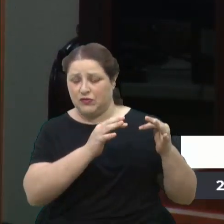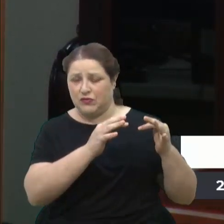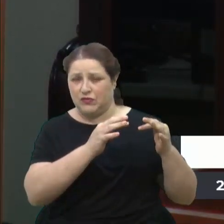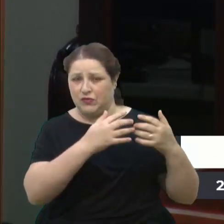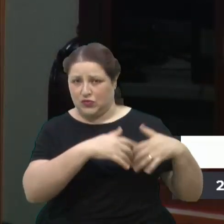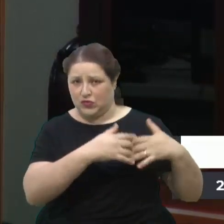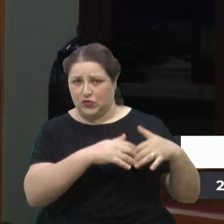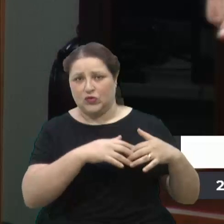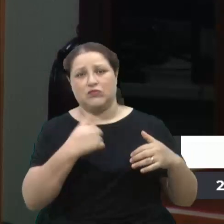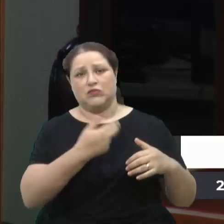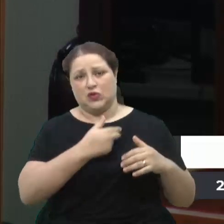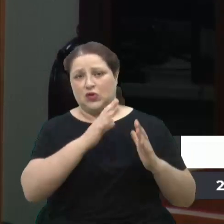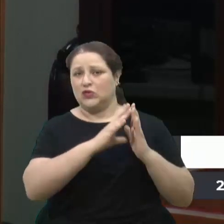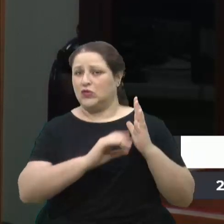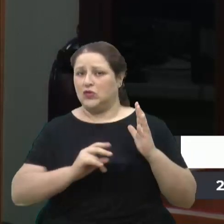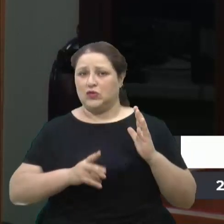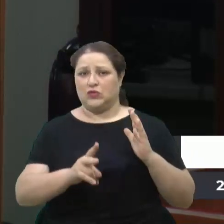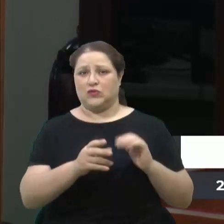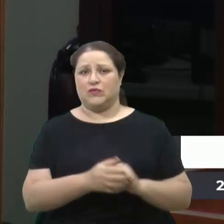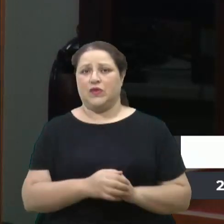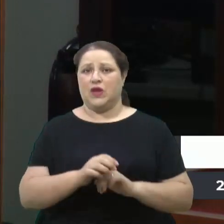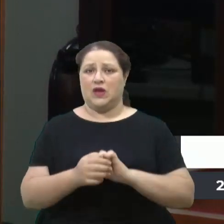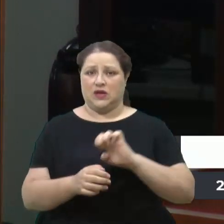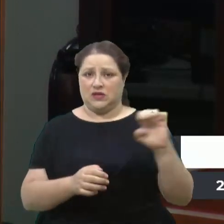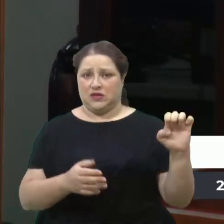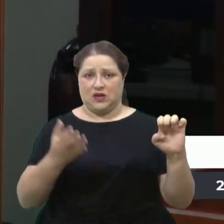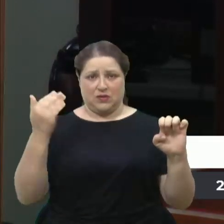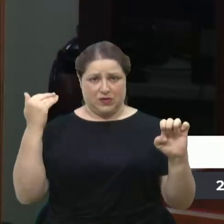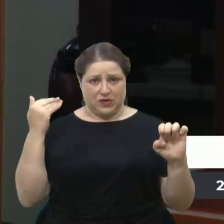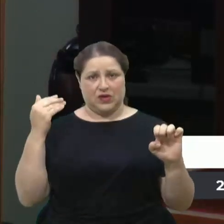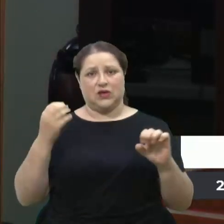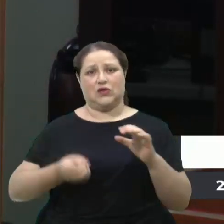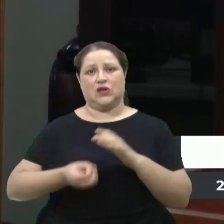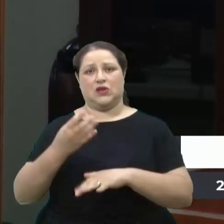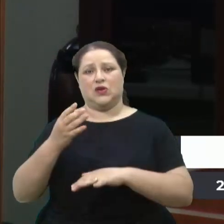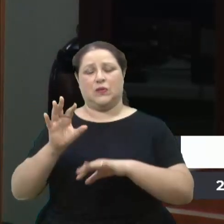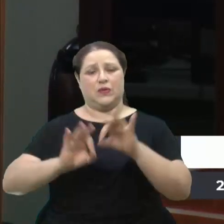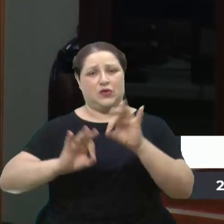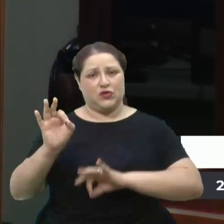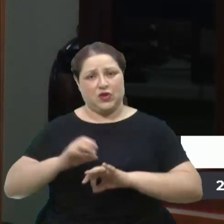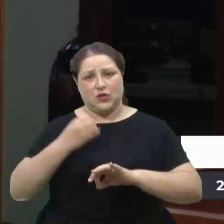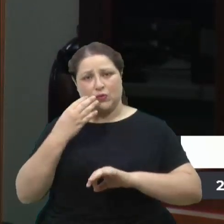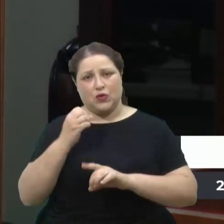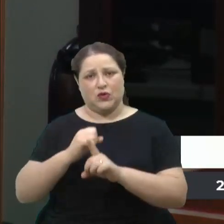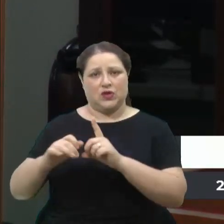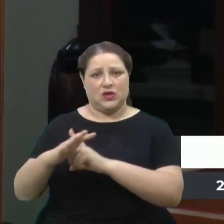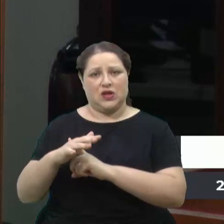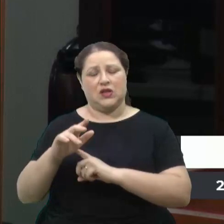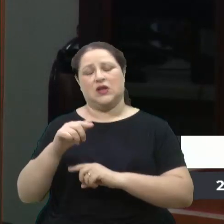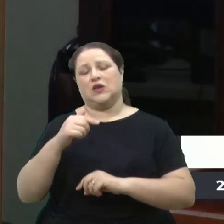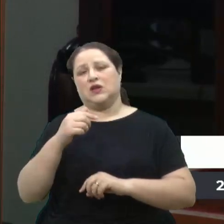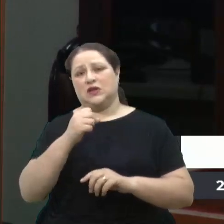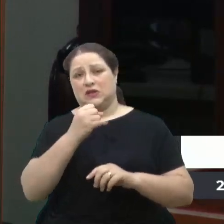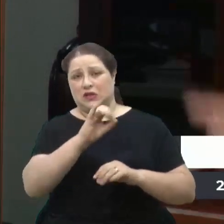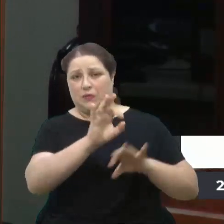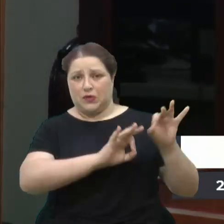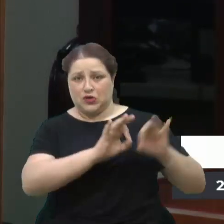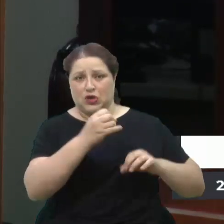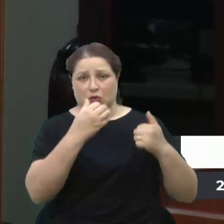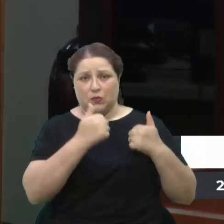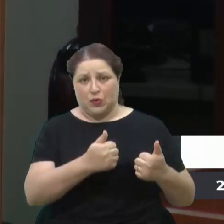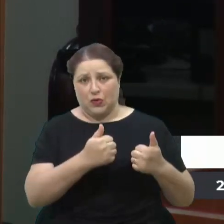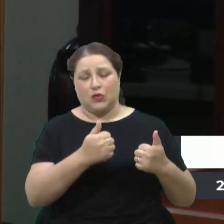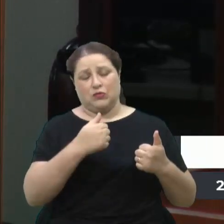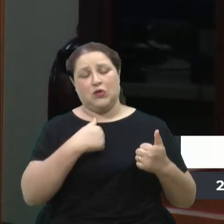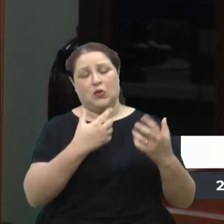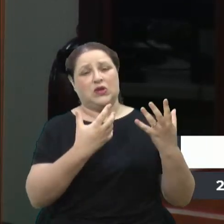lançou projetos que foram bons para a sociedade. Eu não iria contra jamais um projeto que é bom para o povo, não importa de onde ele